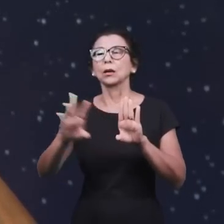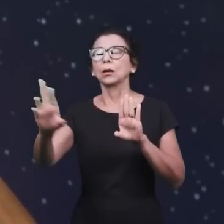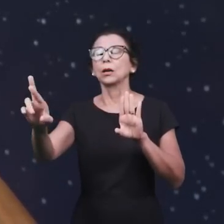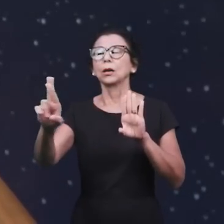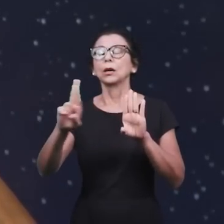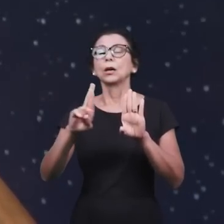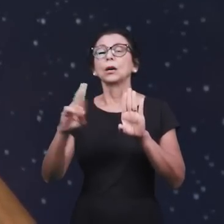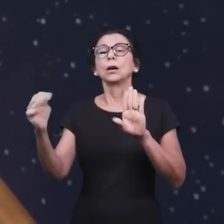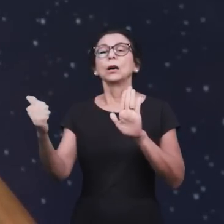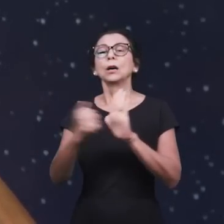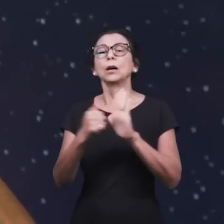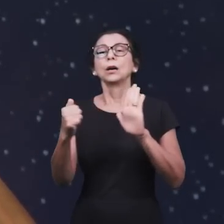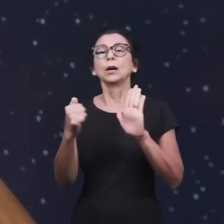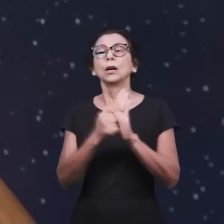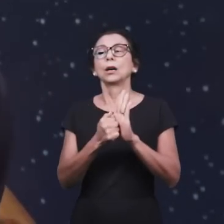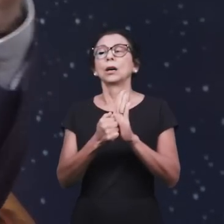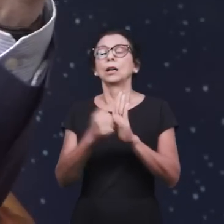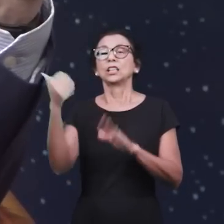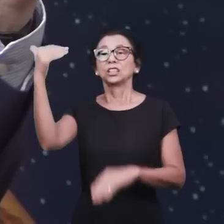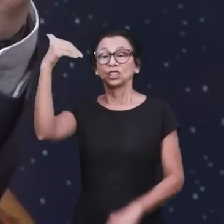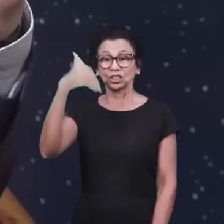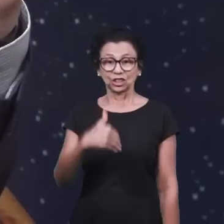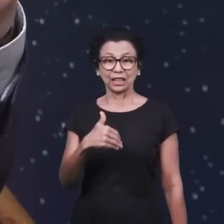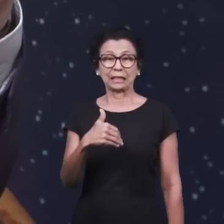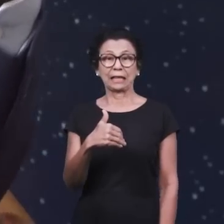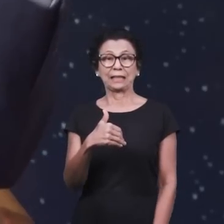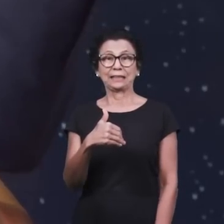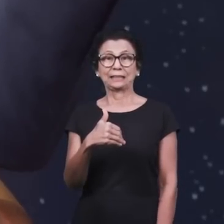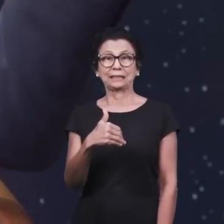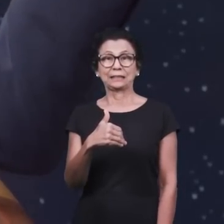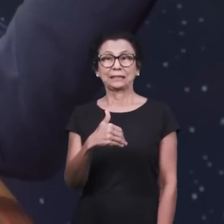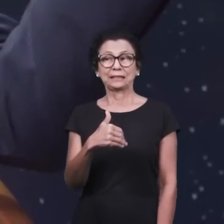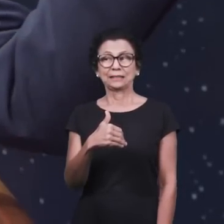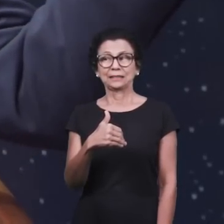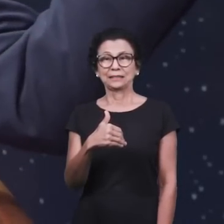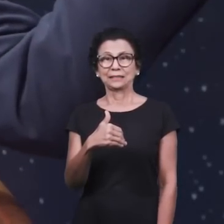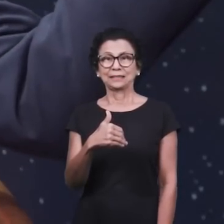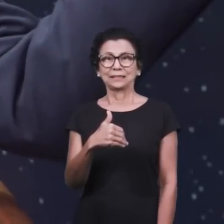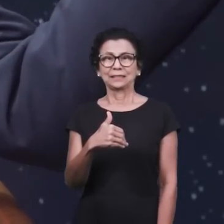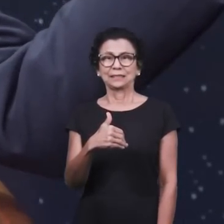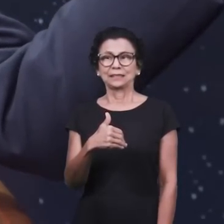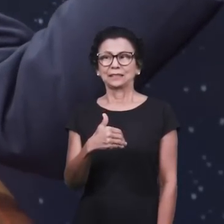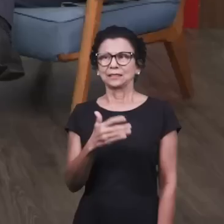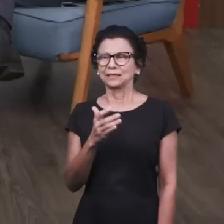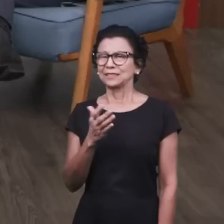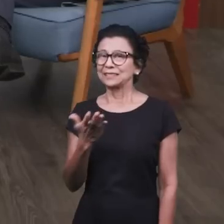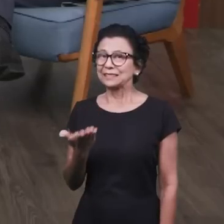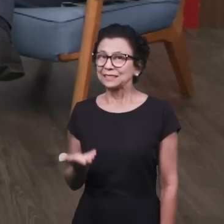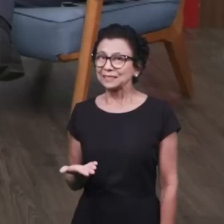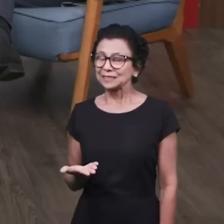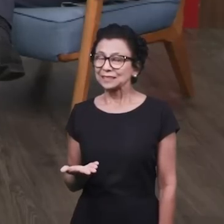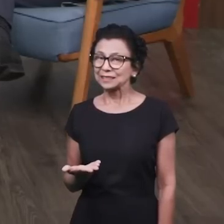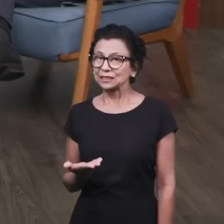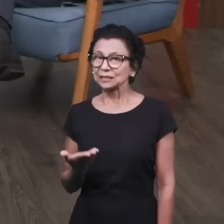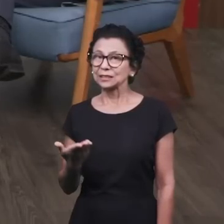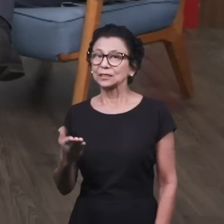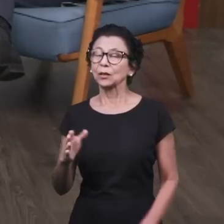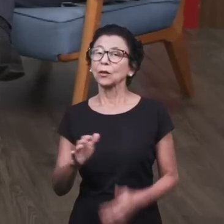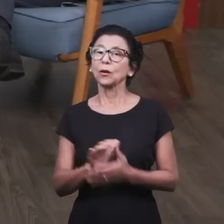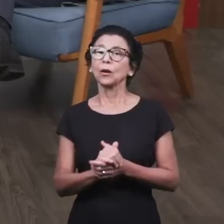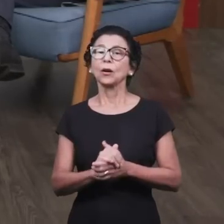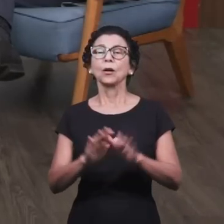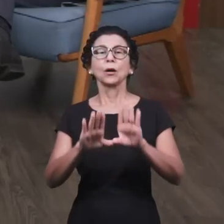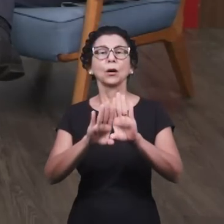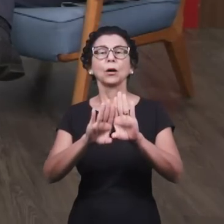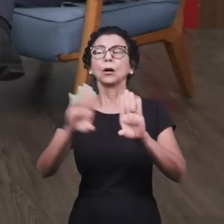eu cheguei. Aí não tem jeito. Então eis que estou à porta e bato.